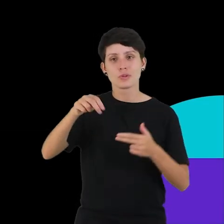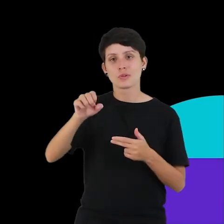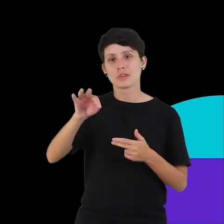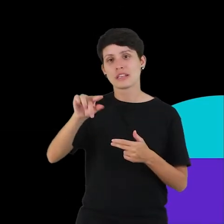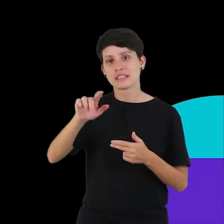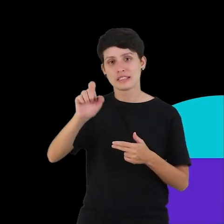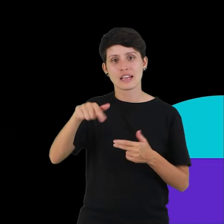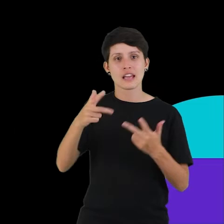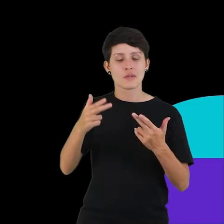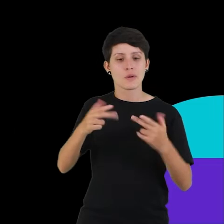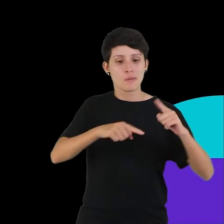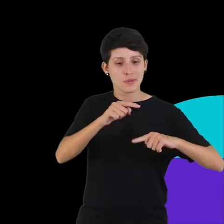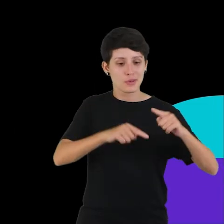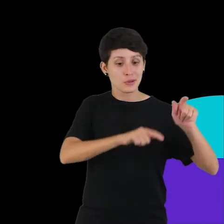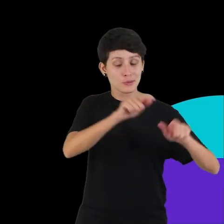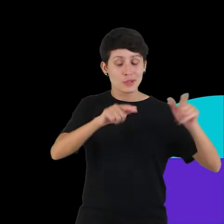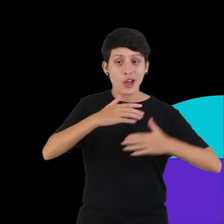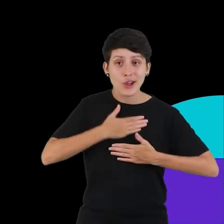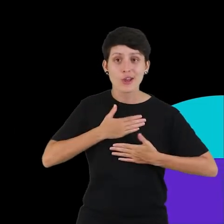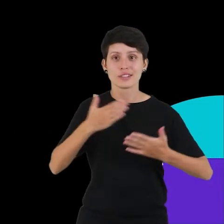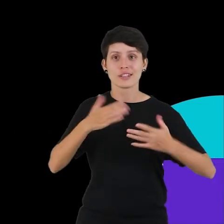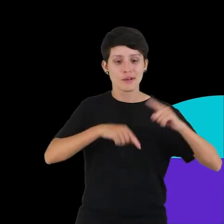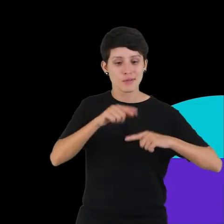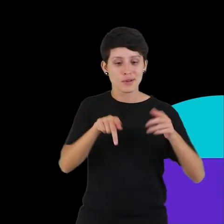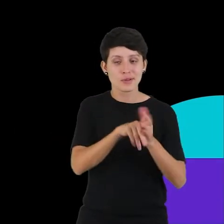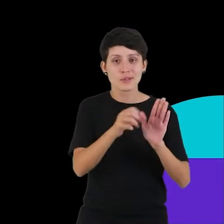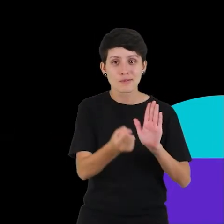ficar à vontade. Vi aqui que 14 pessoas já responderam.